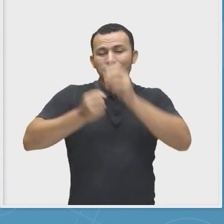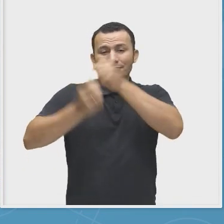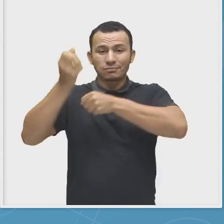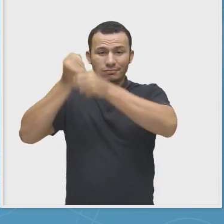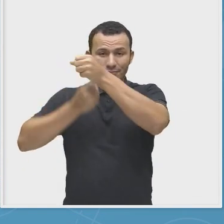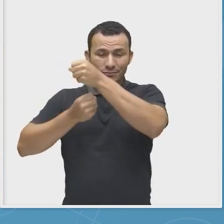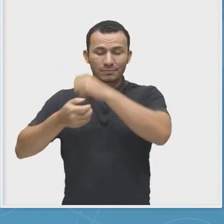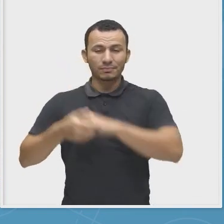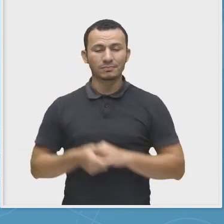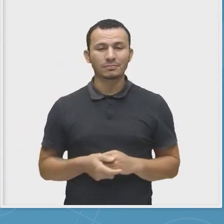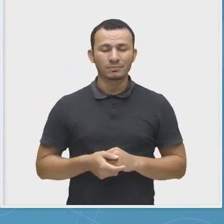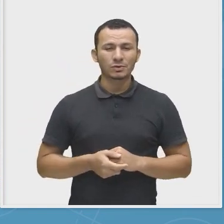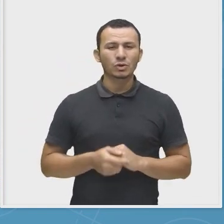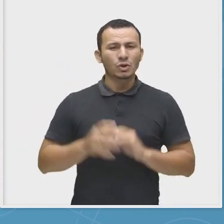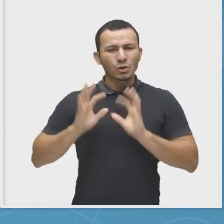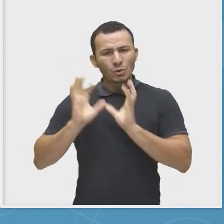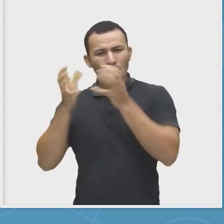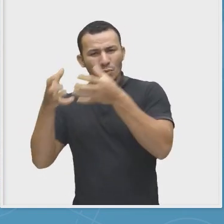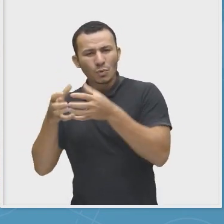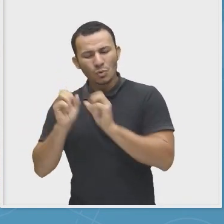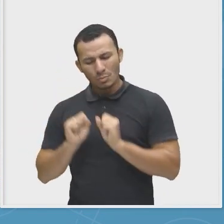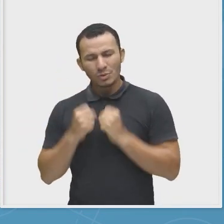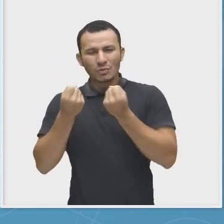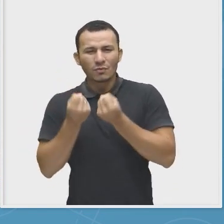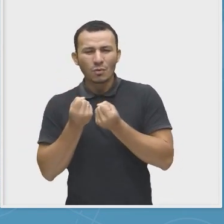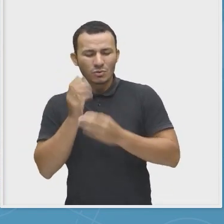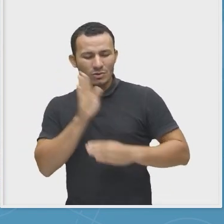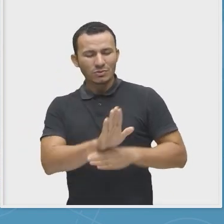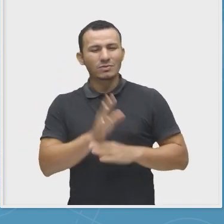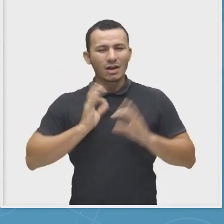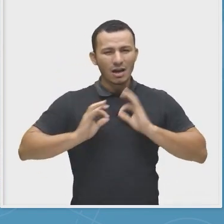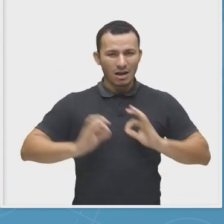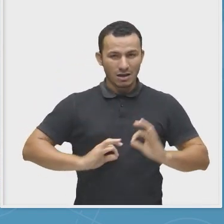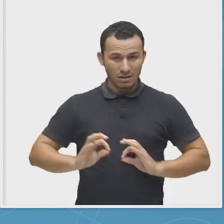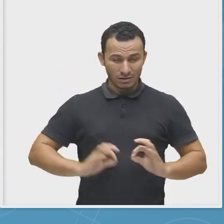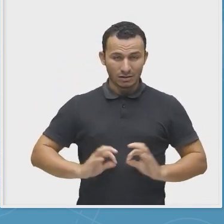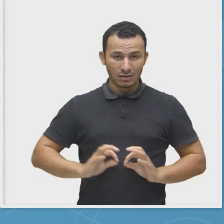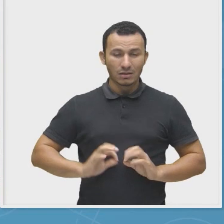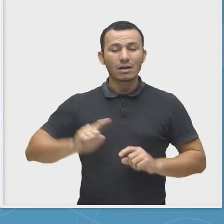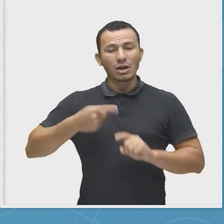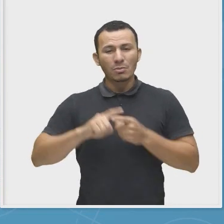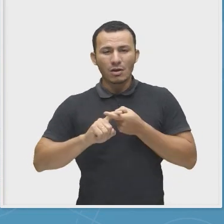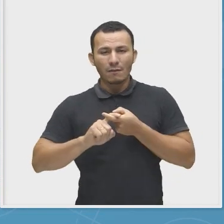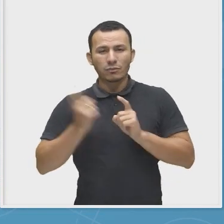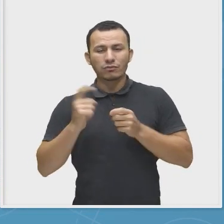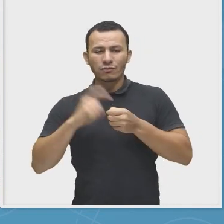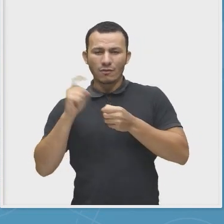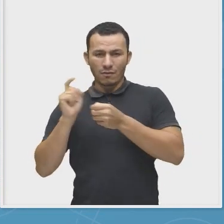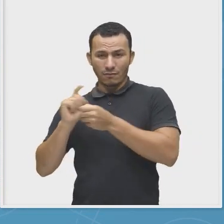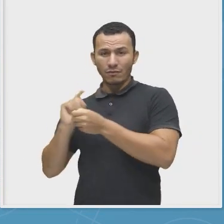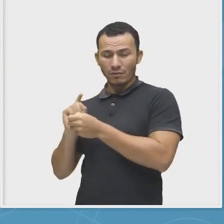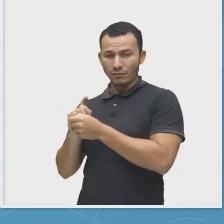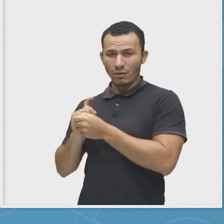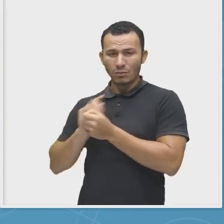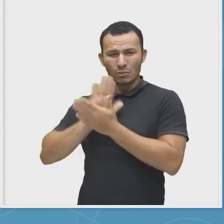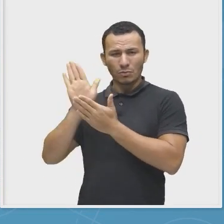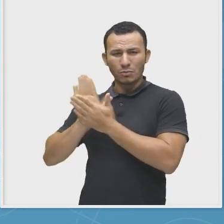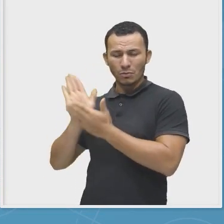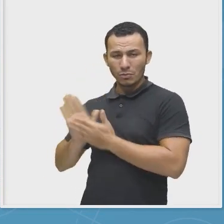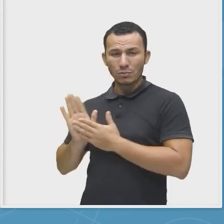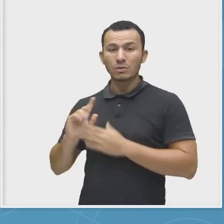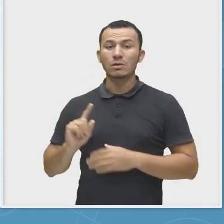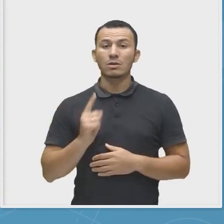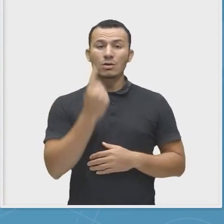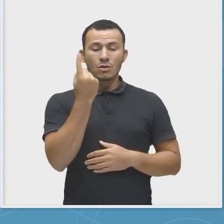Com o esforço reunido de todos, conseguiram içá-la e logo se desamarraram, fugindo. Um deles,